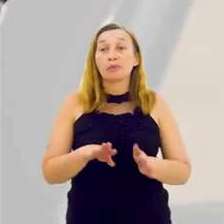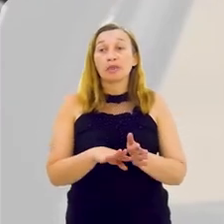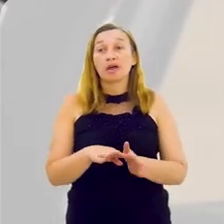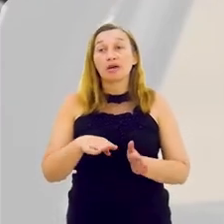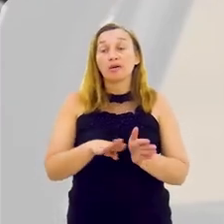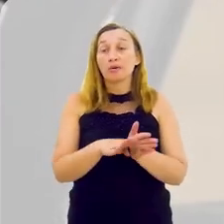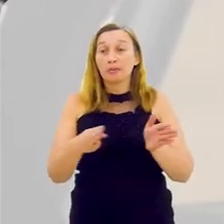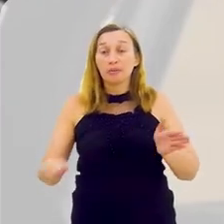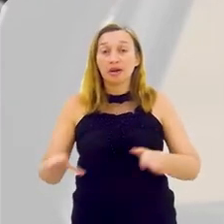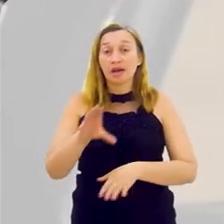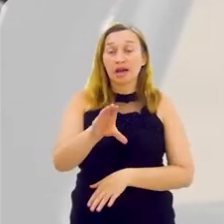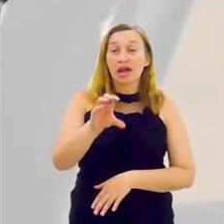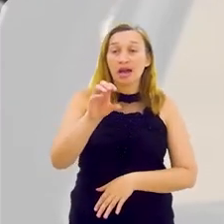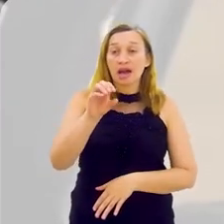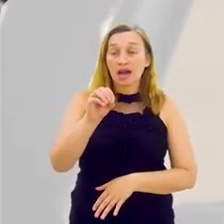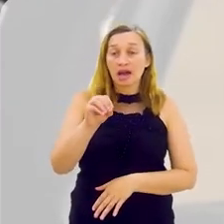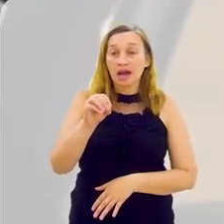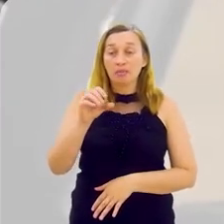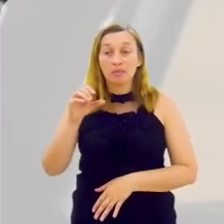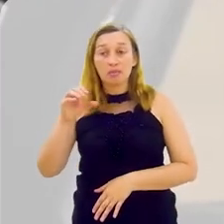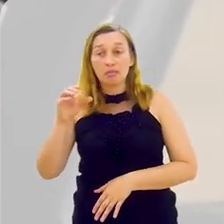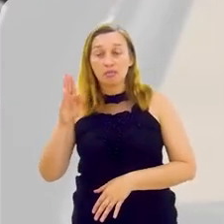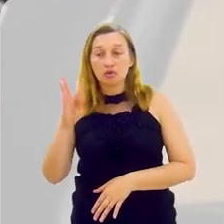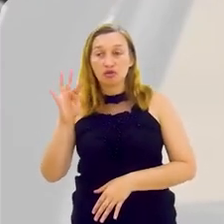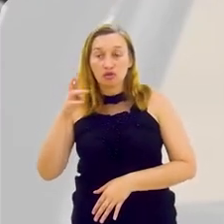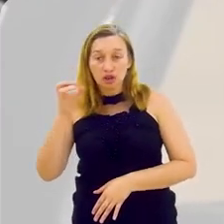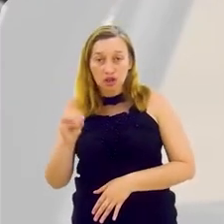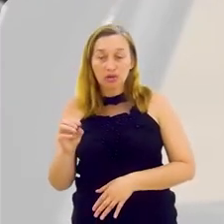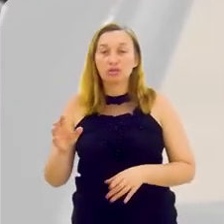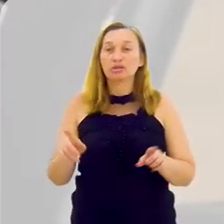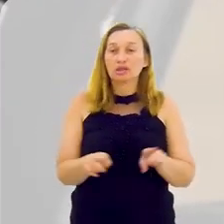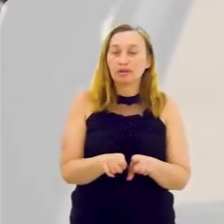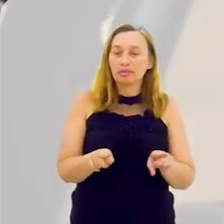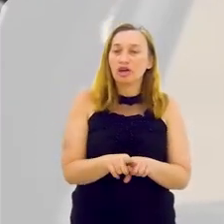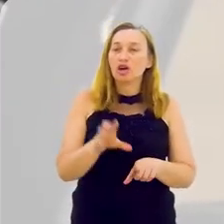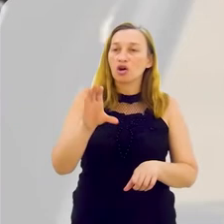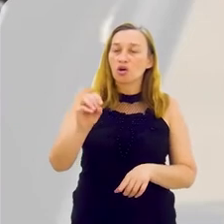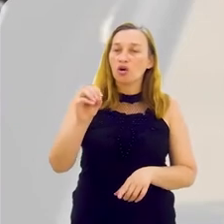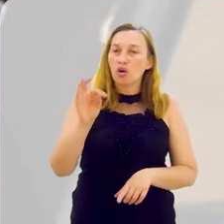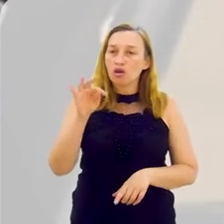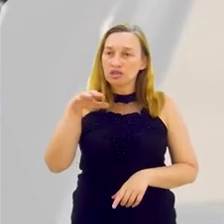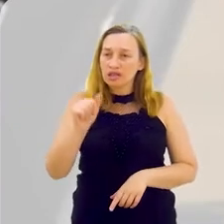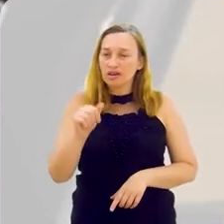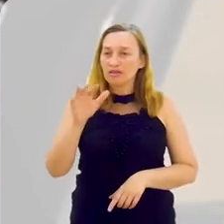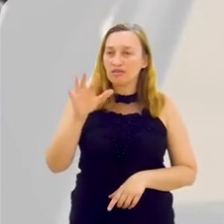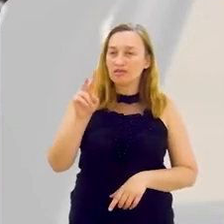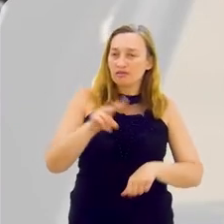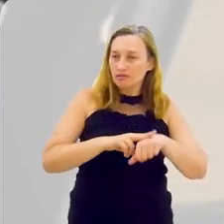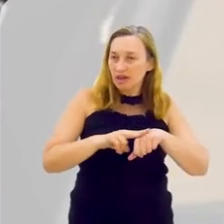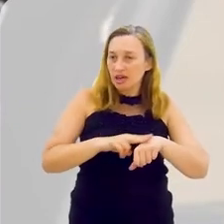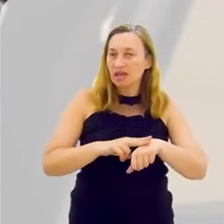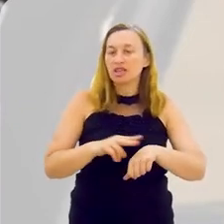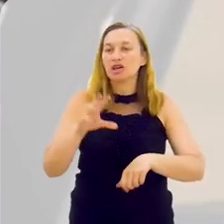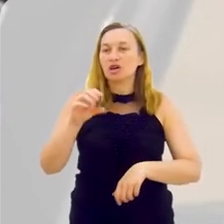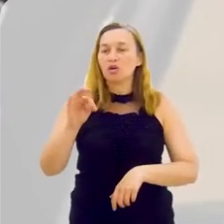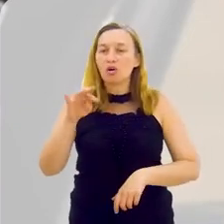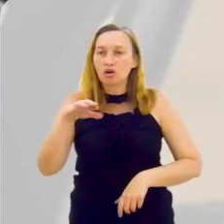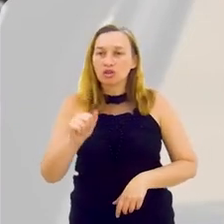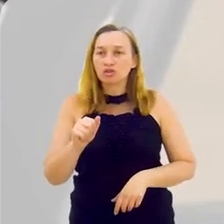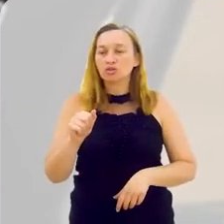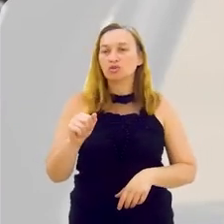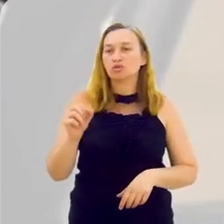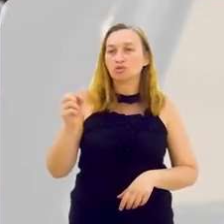Friburgo, pegando alguns clássicos, do setor moda praia, ali de Cabo Frio, pegando o setor de turismo na Costa Verde, na Costa do Sol, né? Aí temos